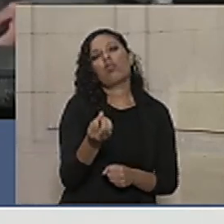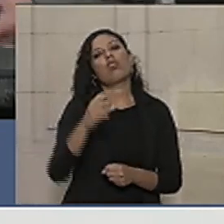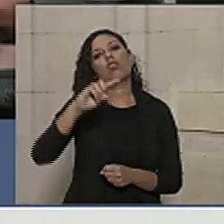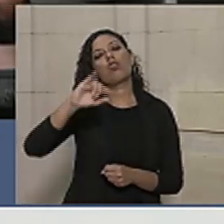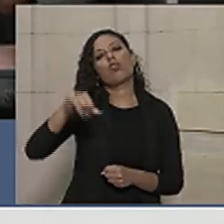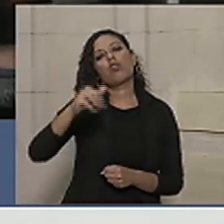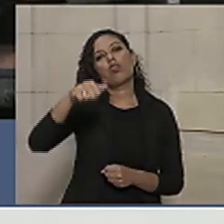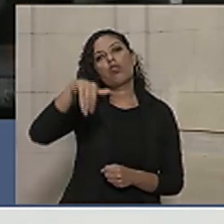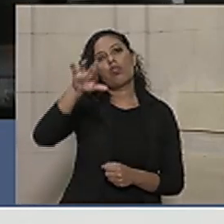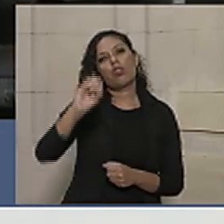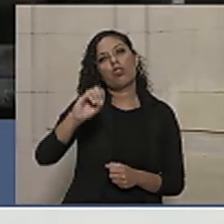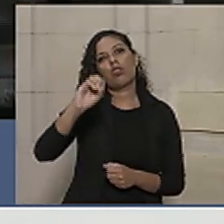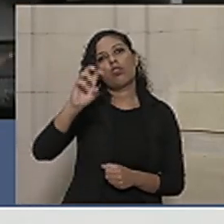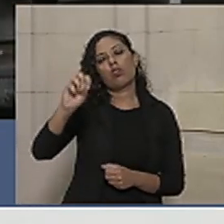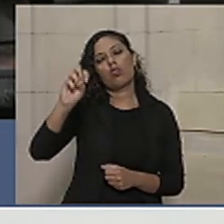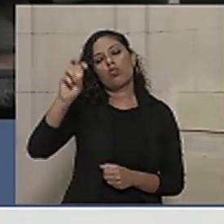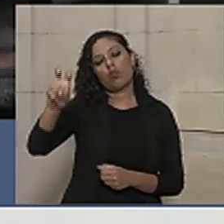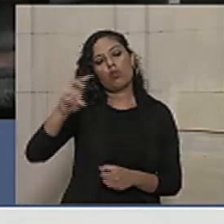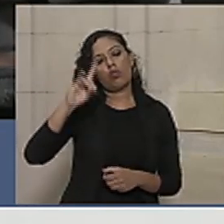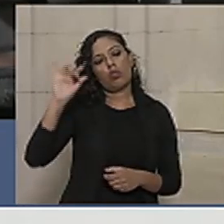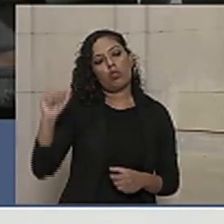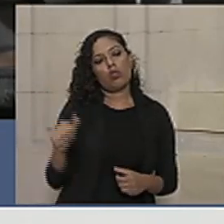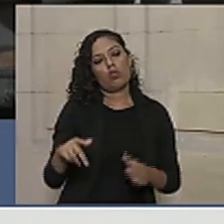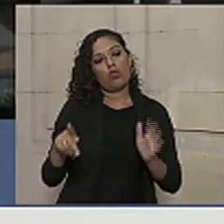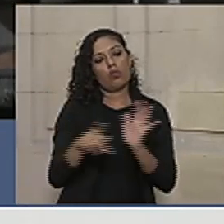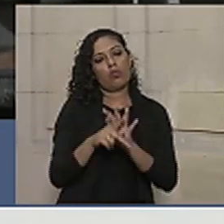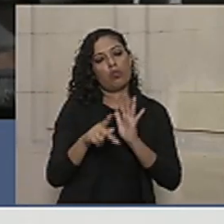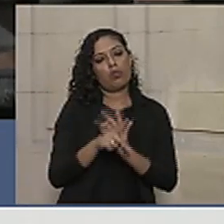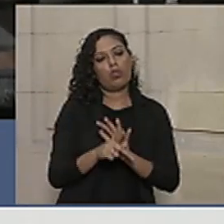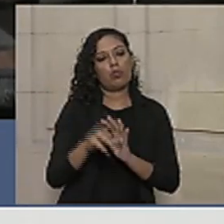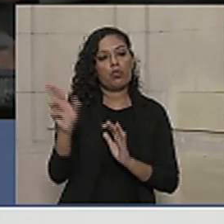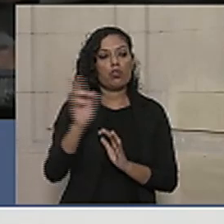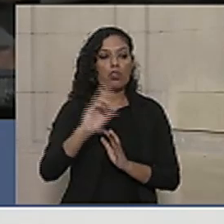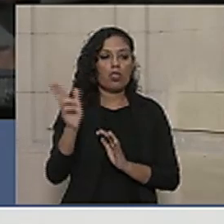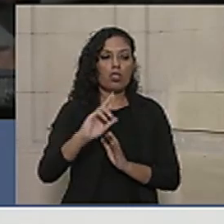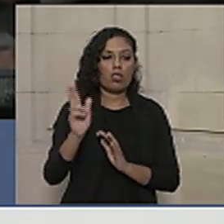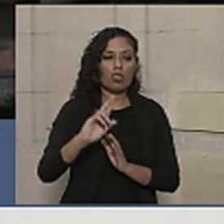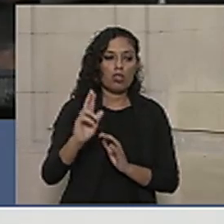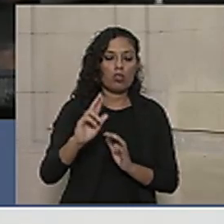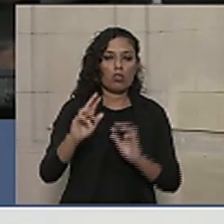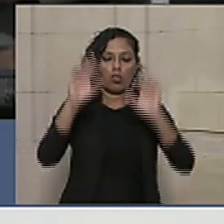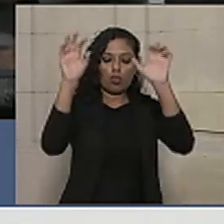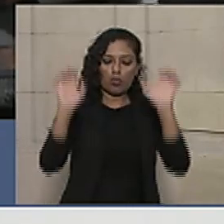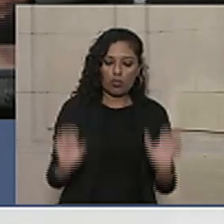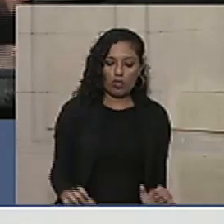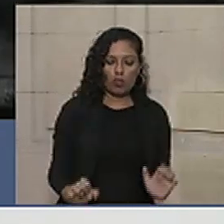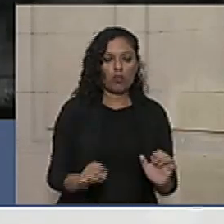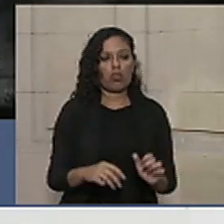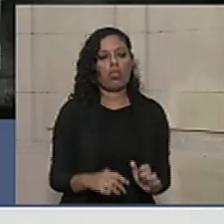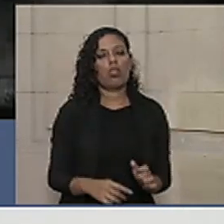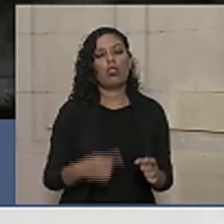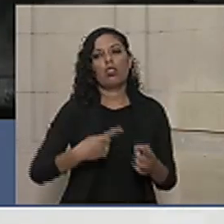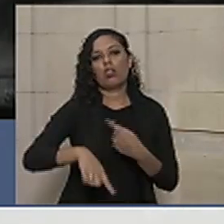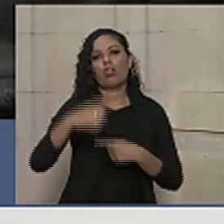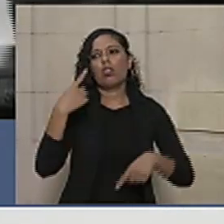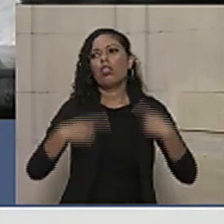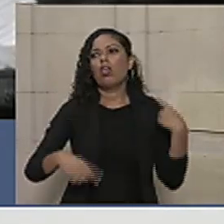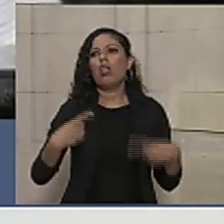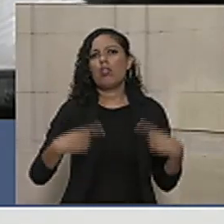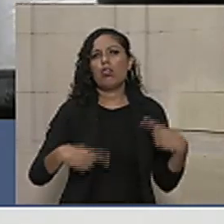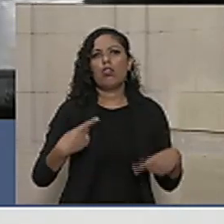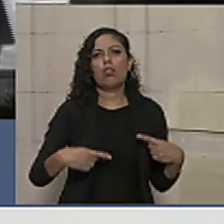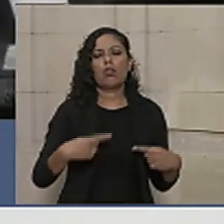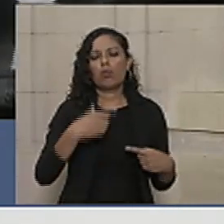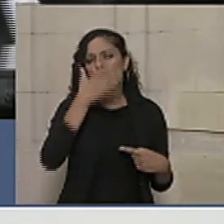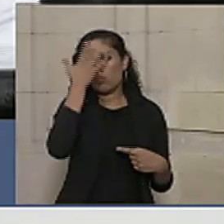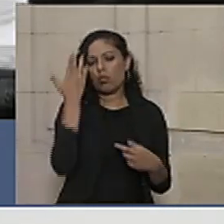no calendário oficial do Estado do Rio de Janeiro o Dia Estadual da Assembleia de Deus, Missão Apostólica da Fé. Em discussão.